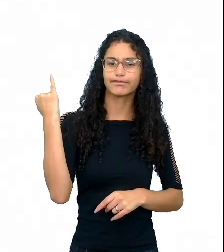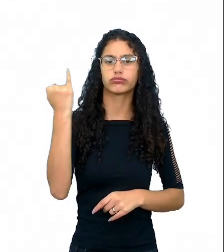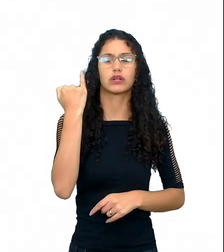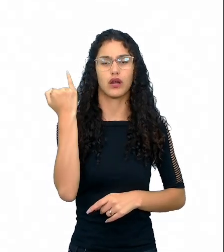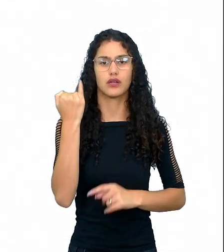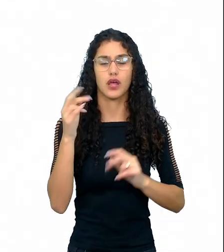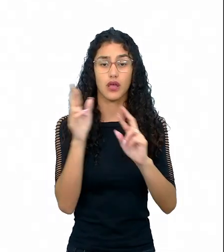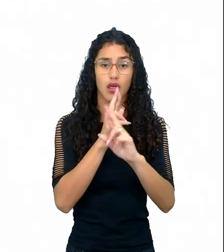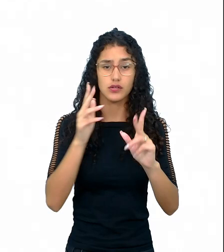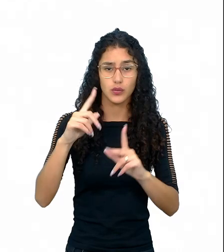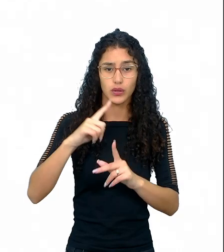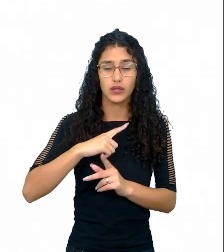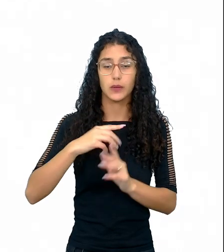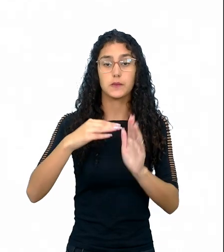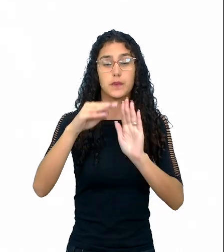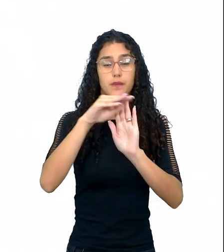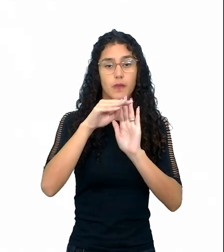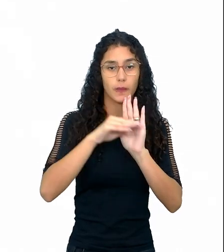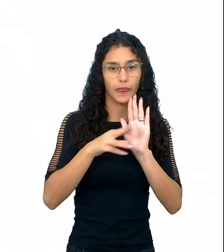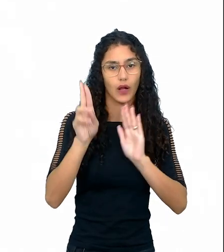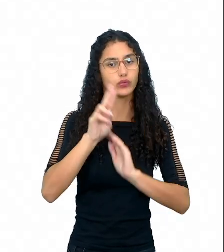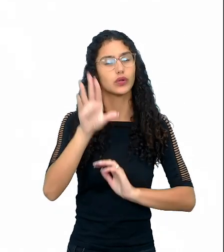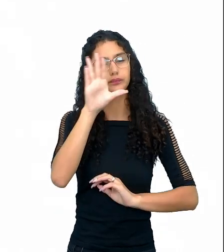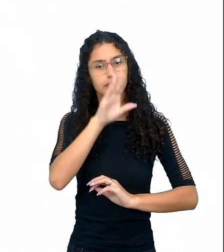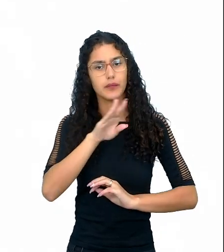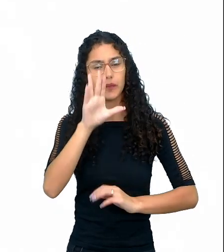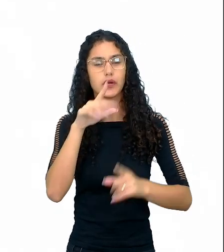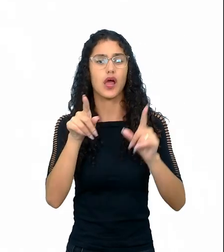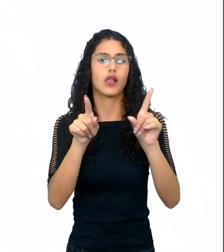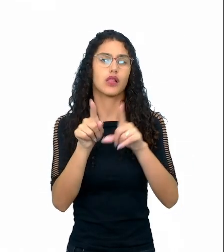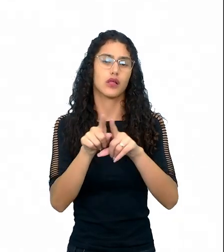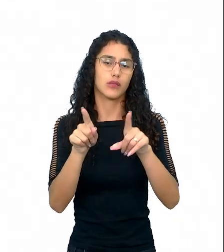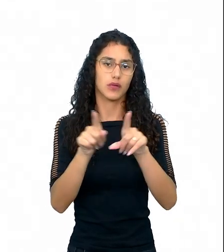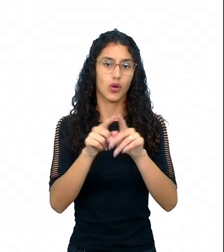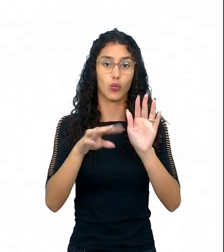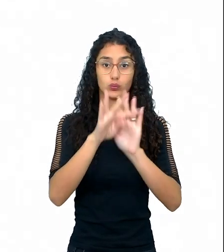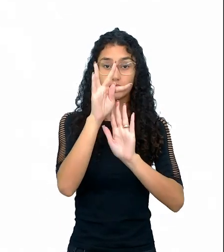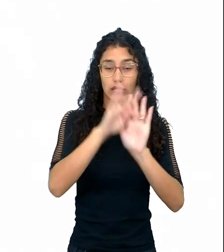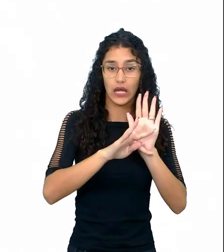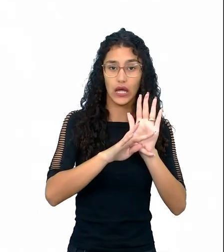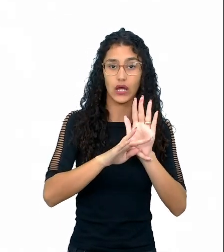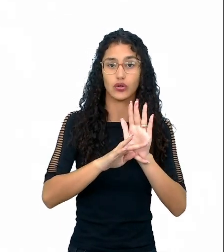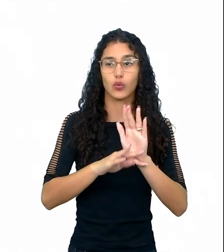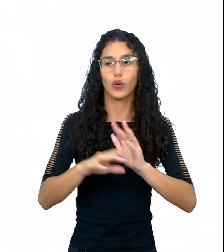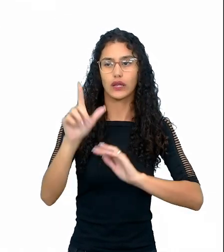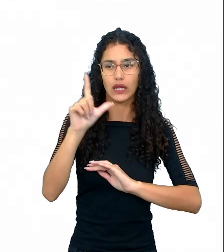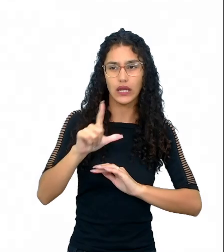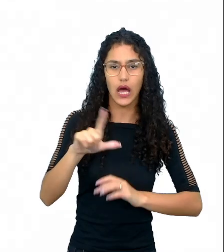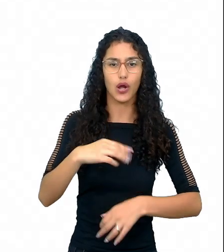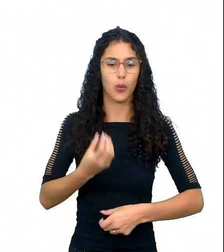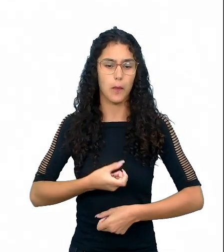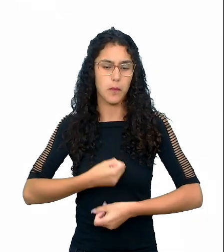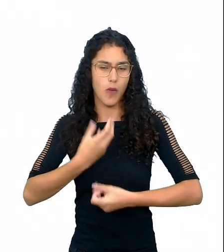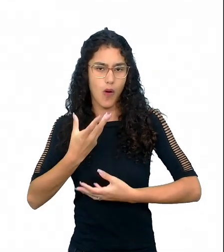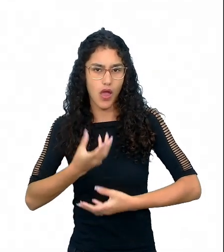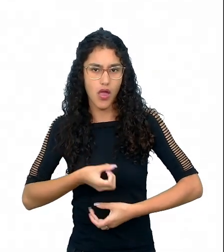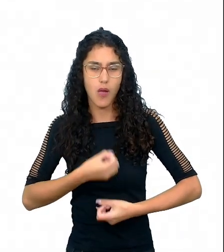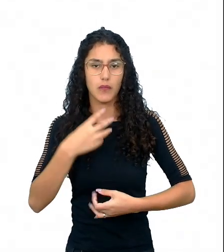com relação a esses usos da oralidade, principalmente com textos literários, poemas de